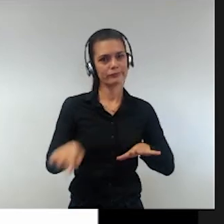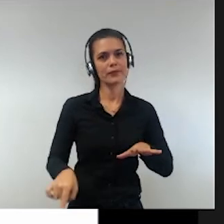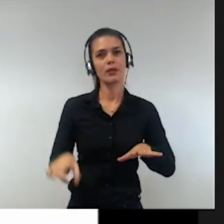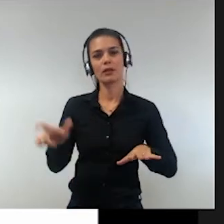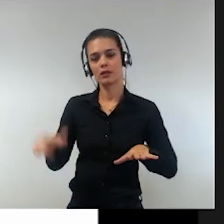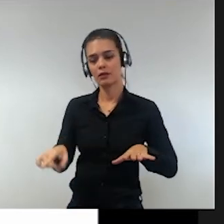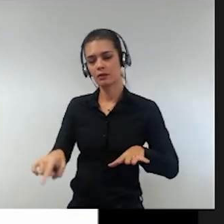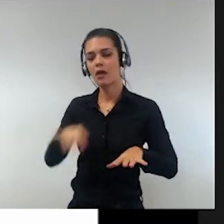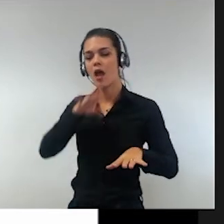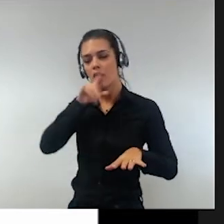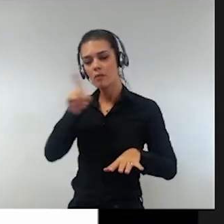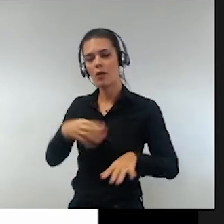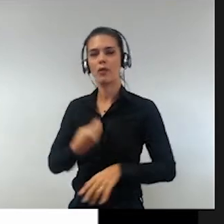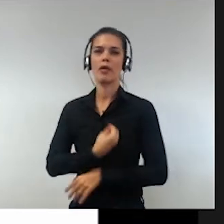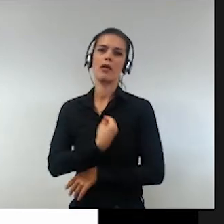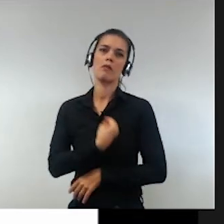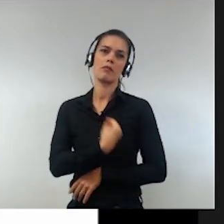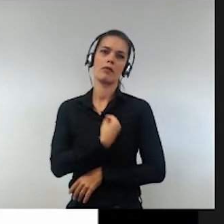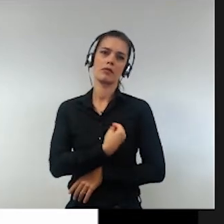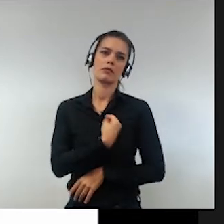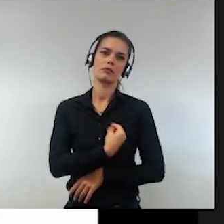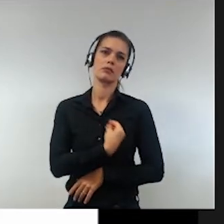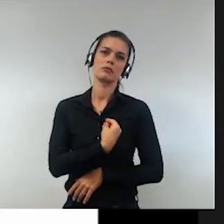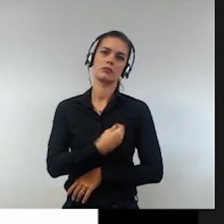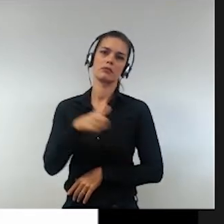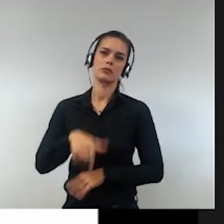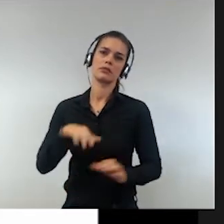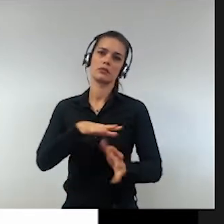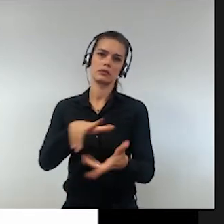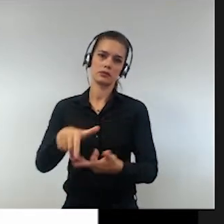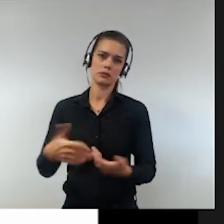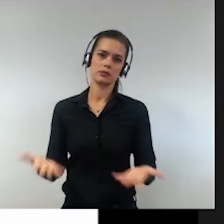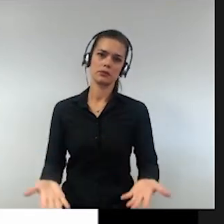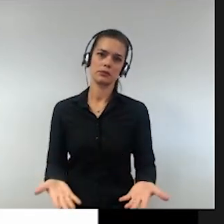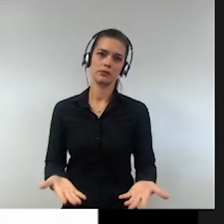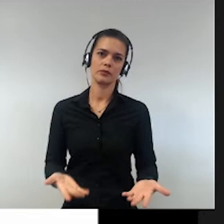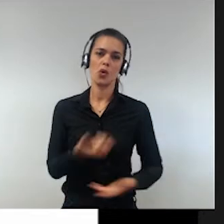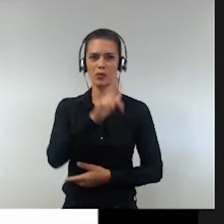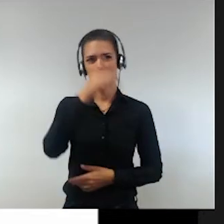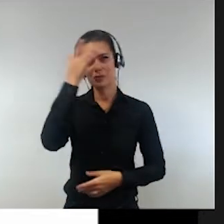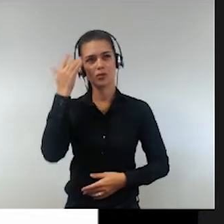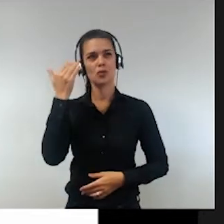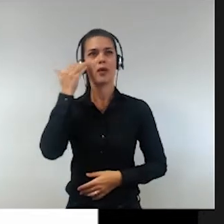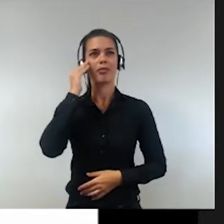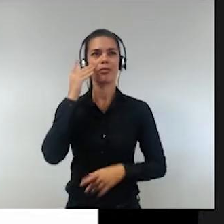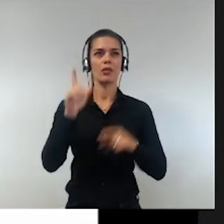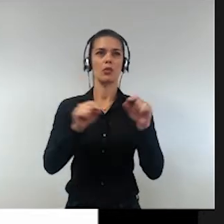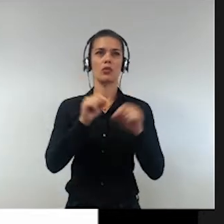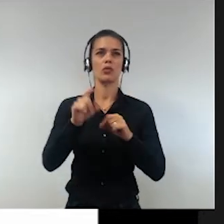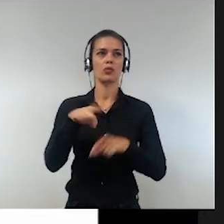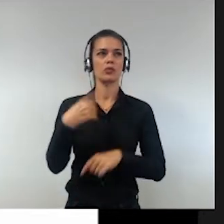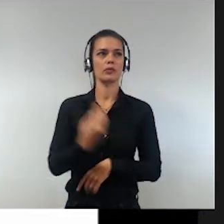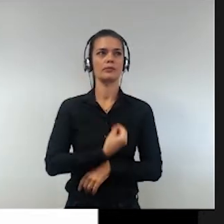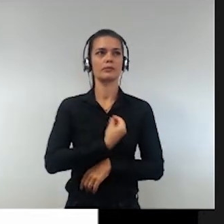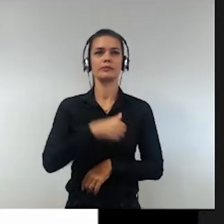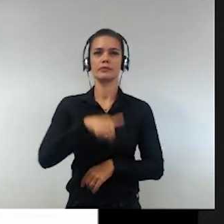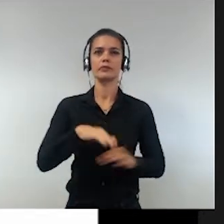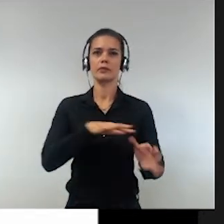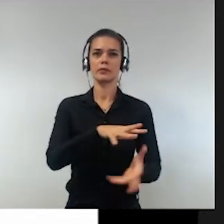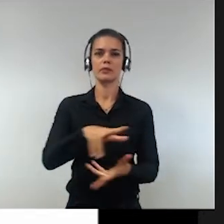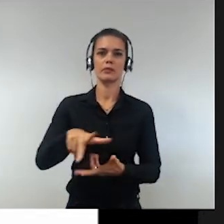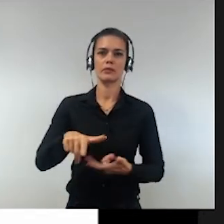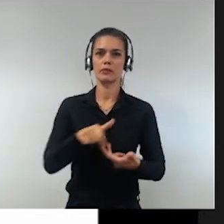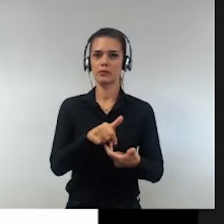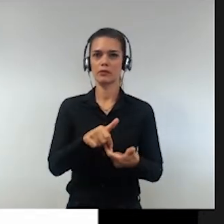que está conosco aqui de passagem nesse plano terreno. Ao contrário do que muitos entendem, nós estamos nesse planeta aqui, no plano